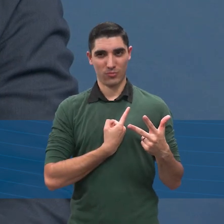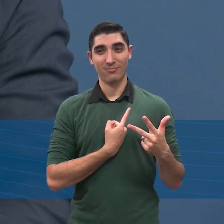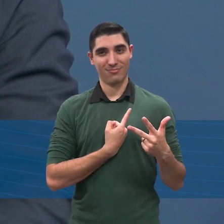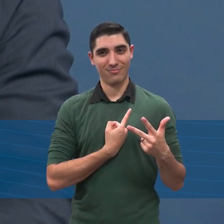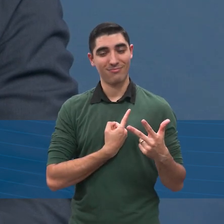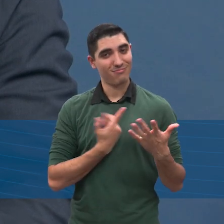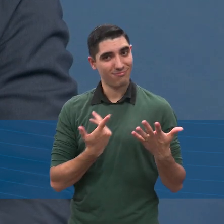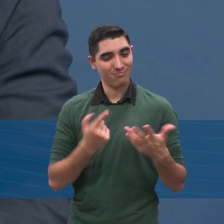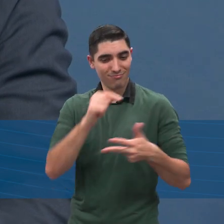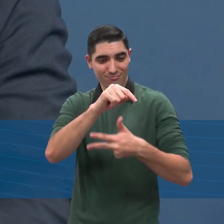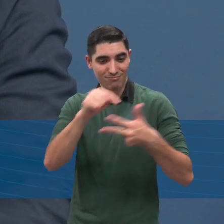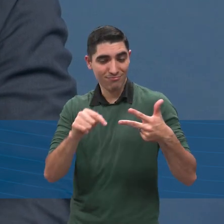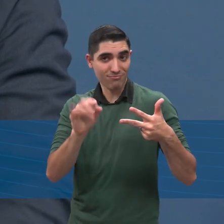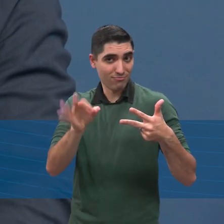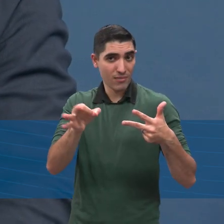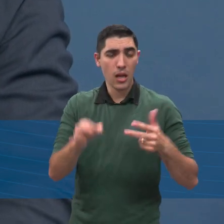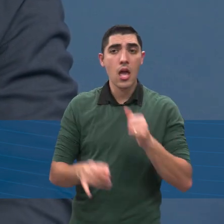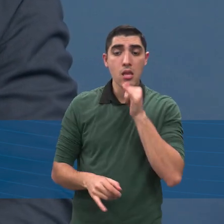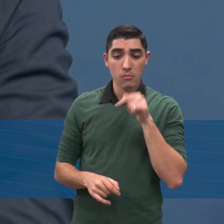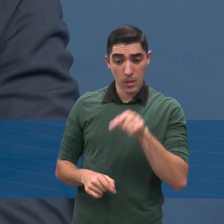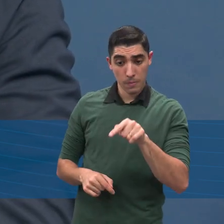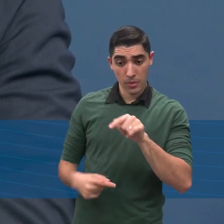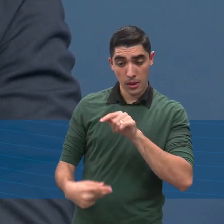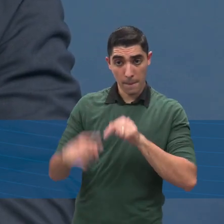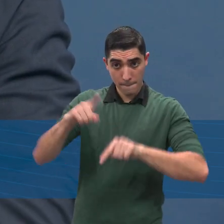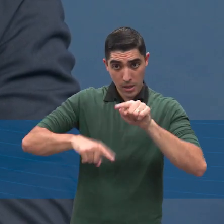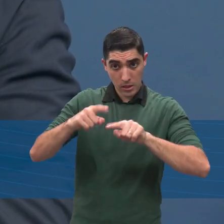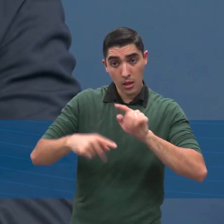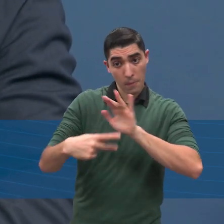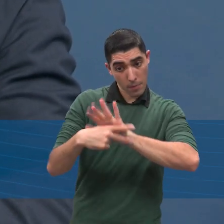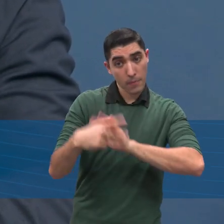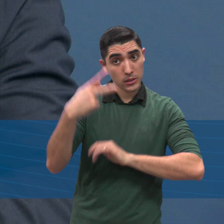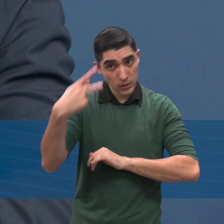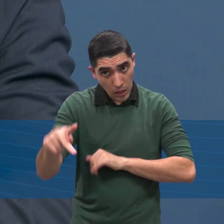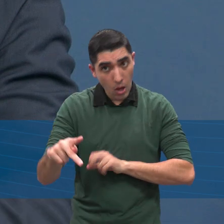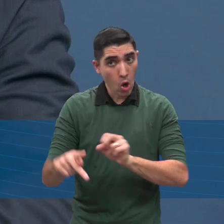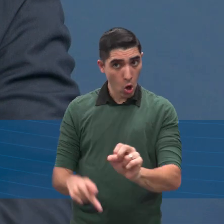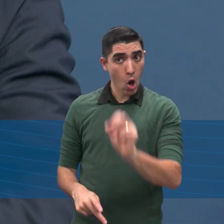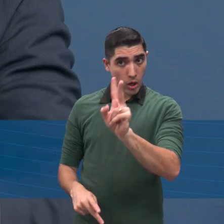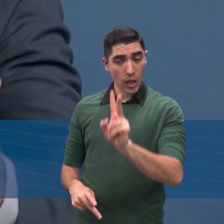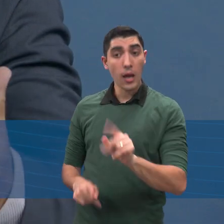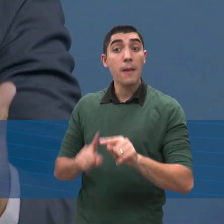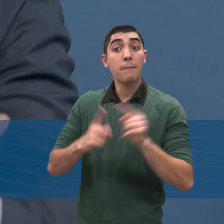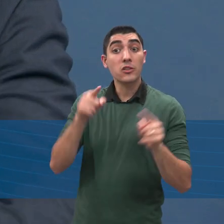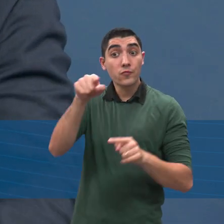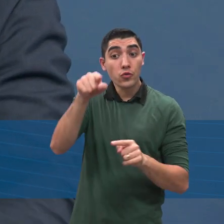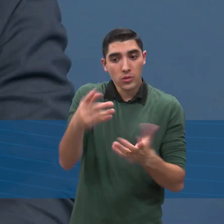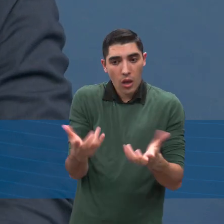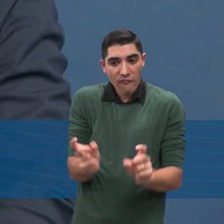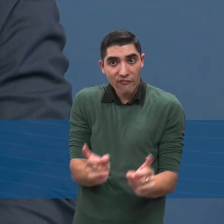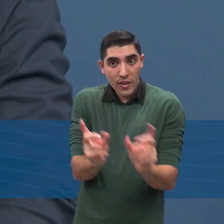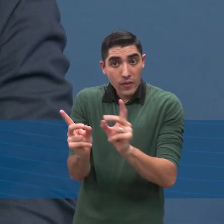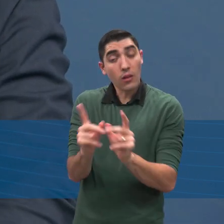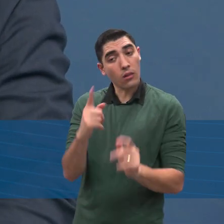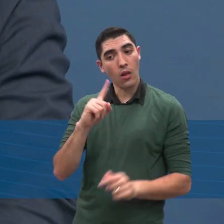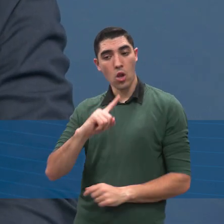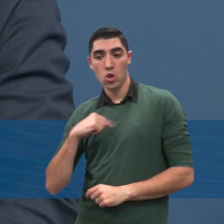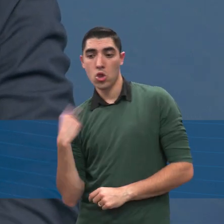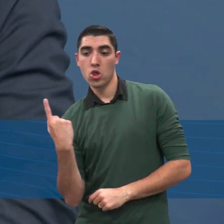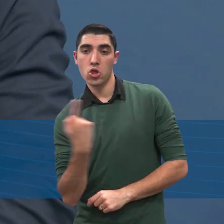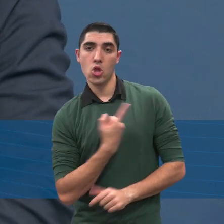Então, o produto pode ser seu, mas a sua atividade, ela é nossa, ela faz parte do conjunto ali,